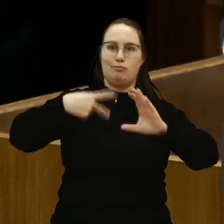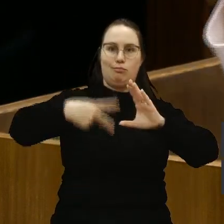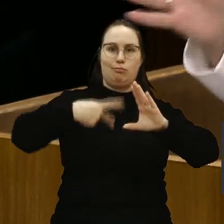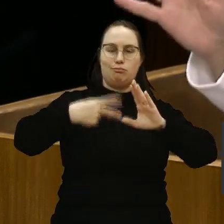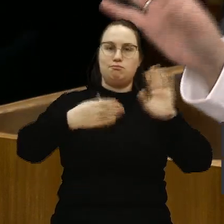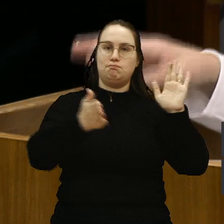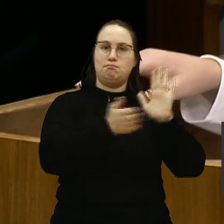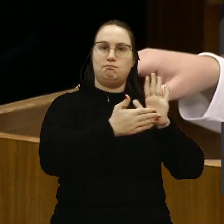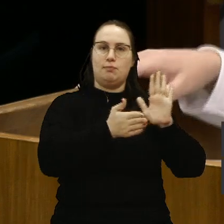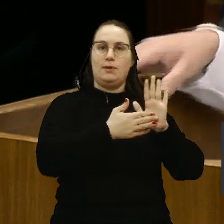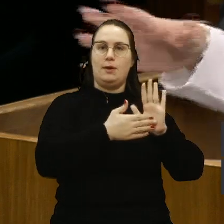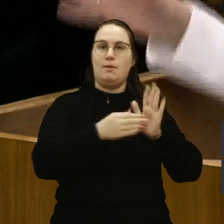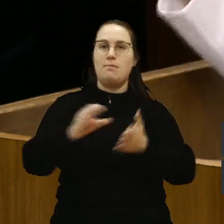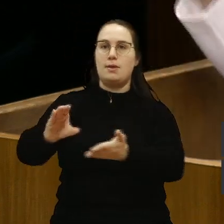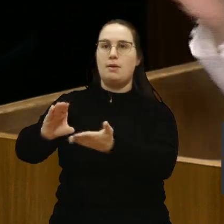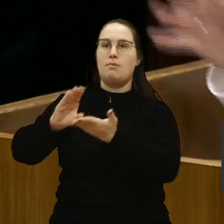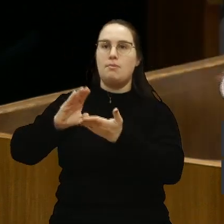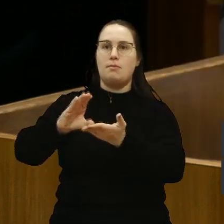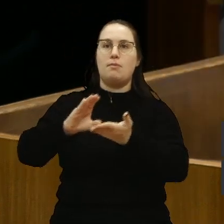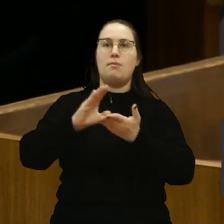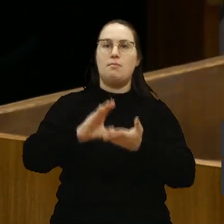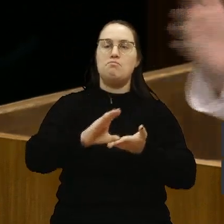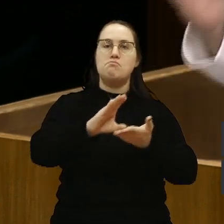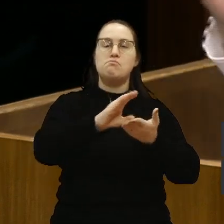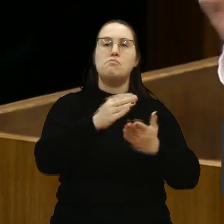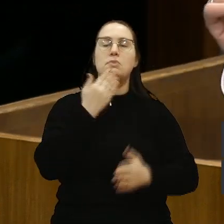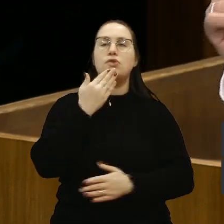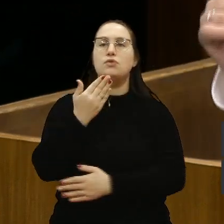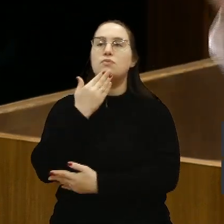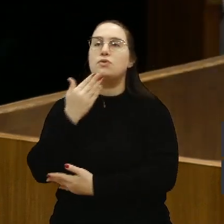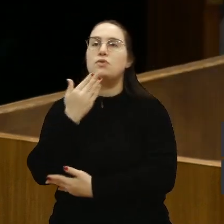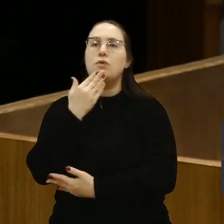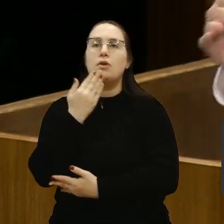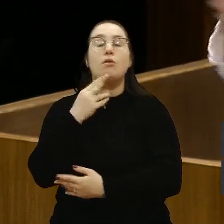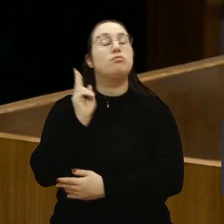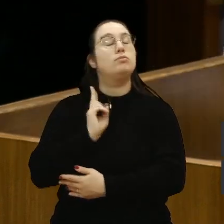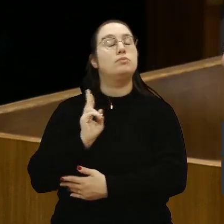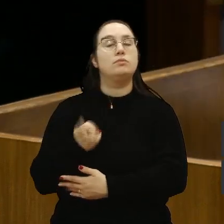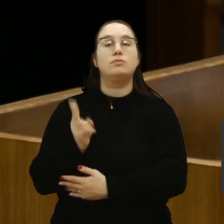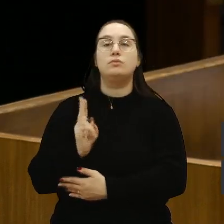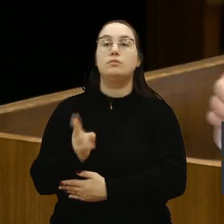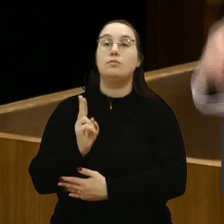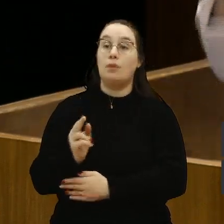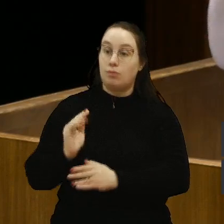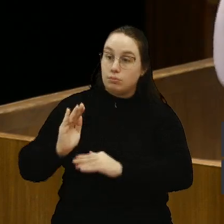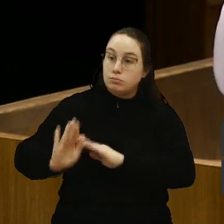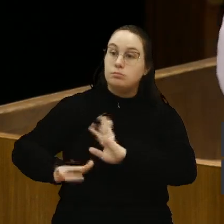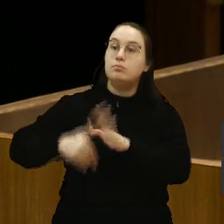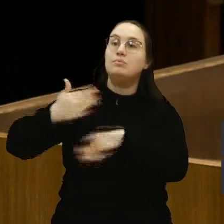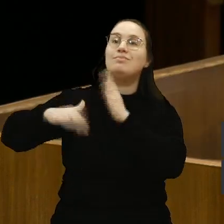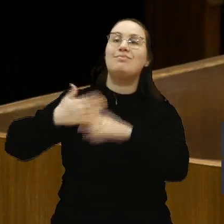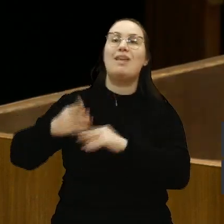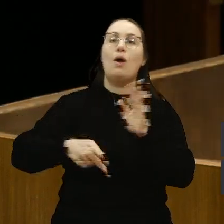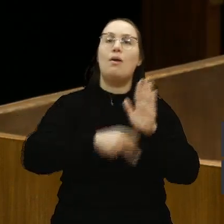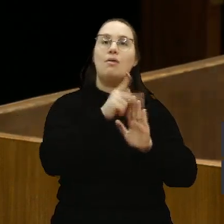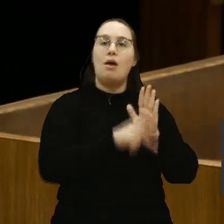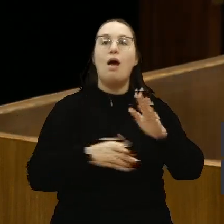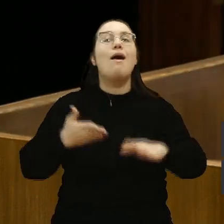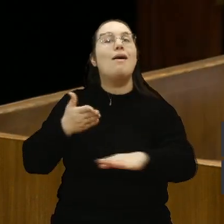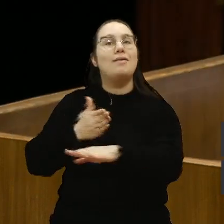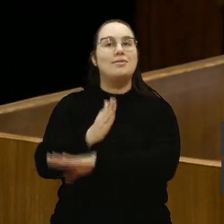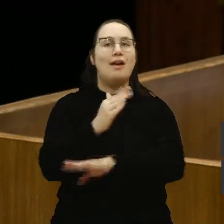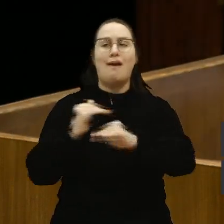emenda atrás de emenda, pedido de vistas, mas assim a gente continuou. E avançamos no projeto, aprovamos